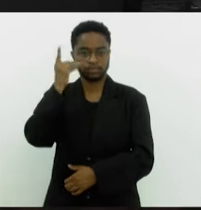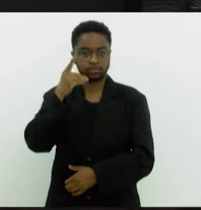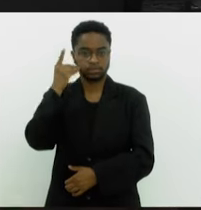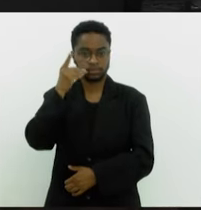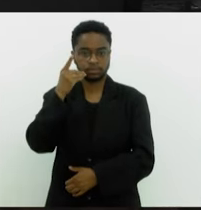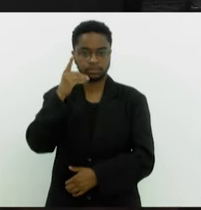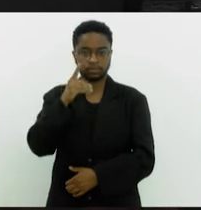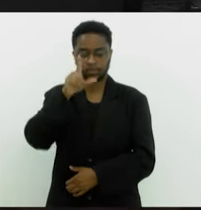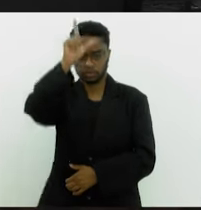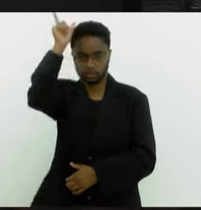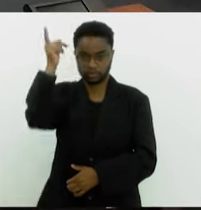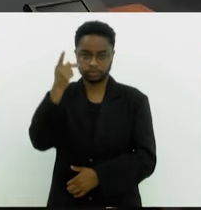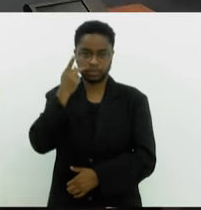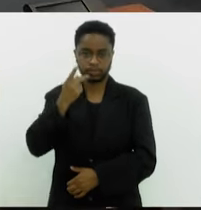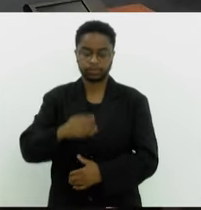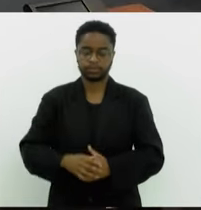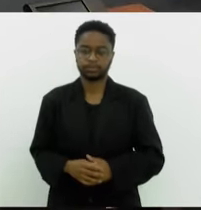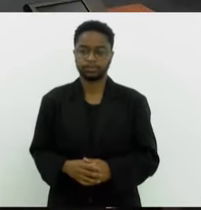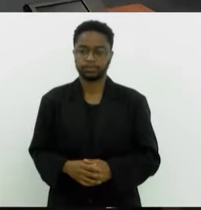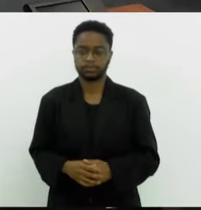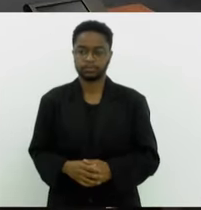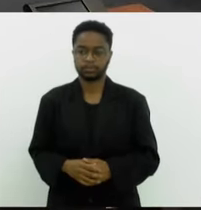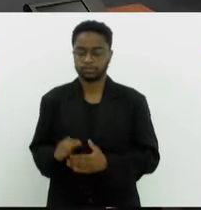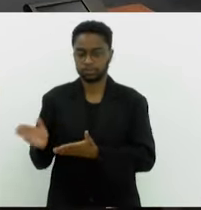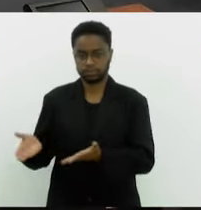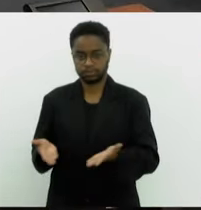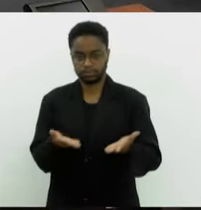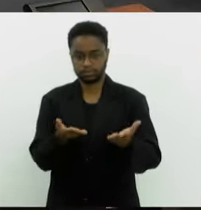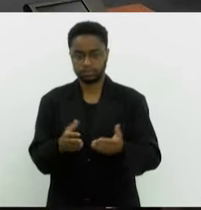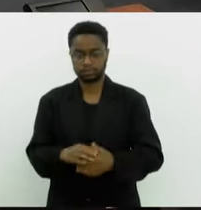deputado Luiz Paulo, por favor.